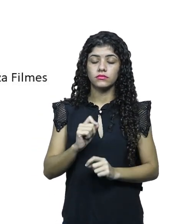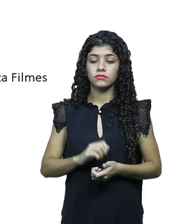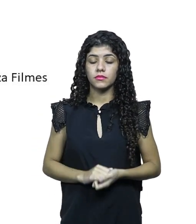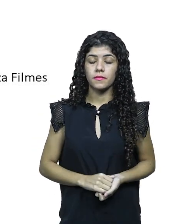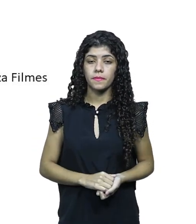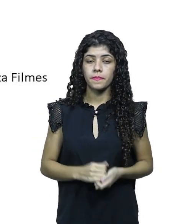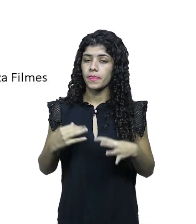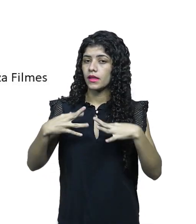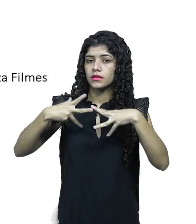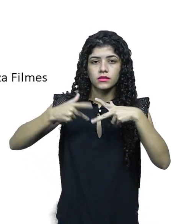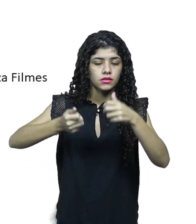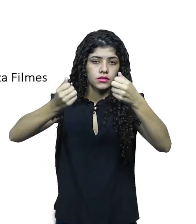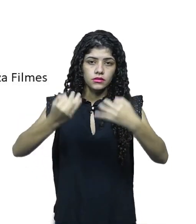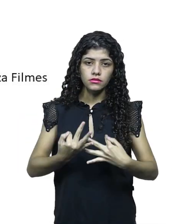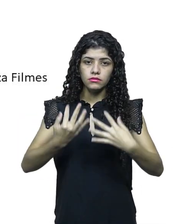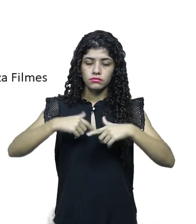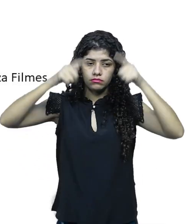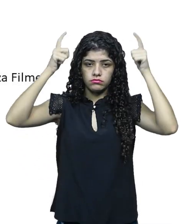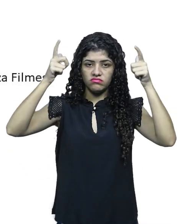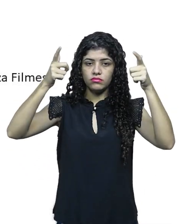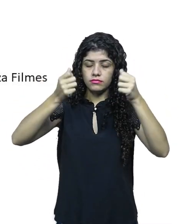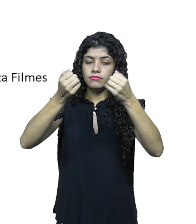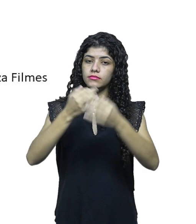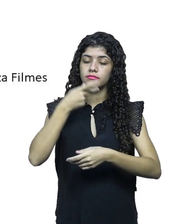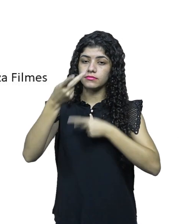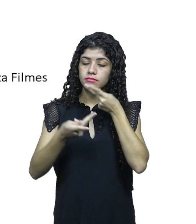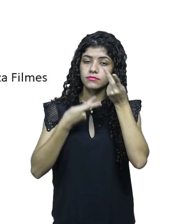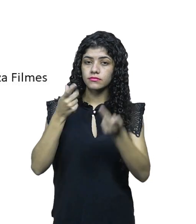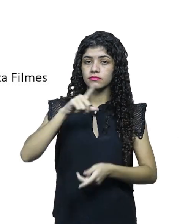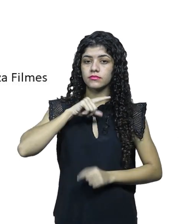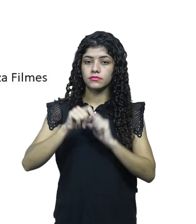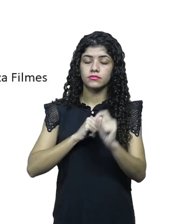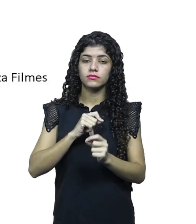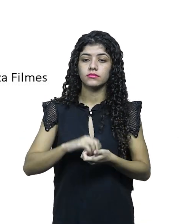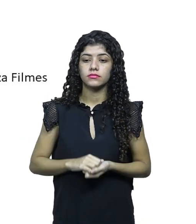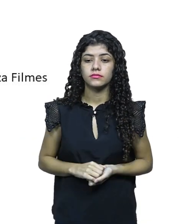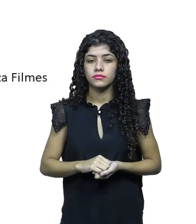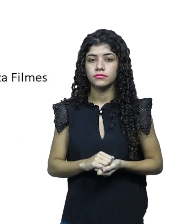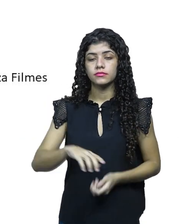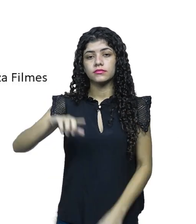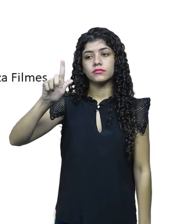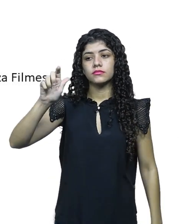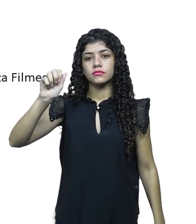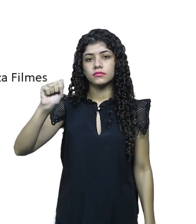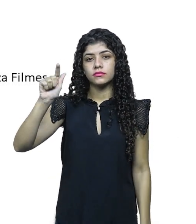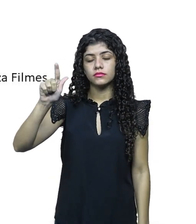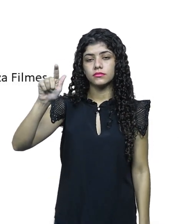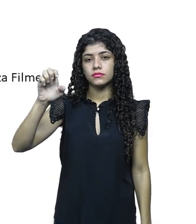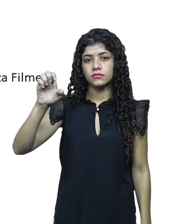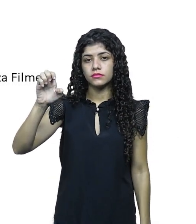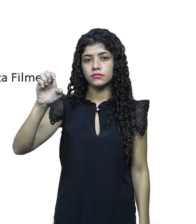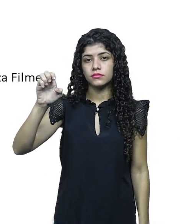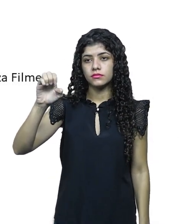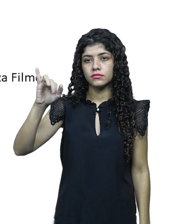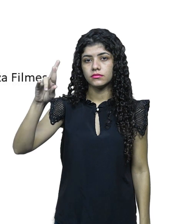diálogo. Então, tem um outro exemplo, naquele filme Discurso do Rei, todas as falas que o rei